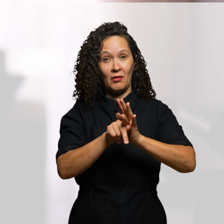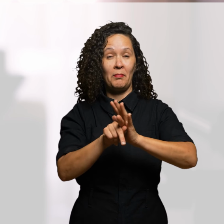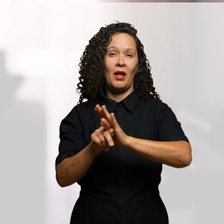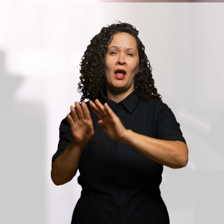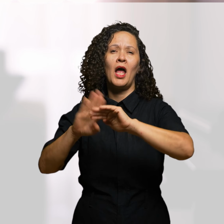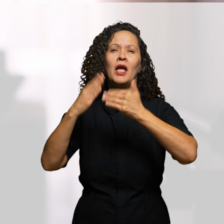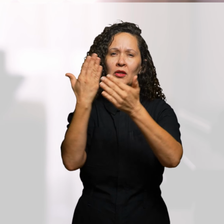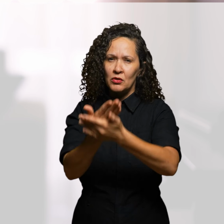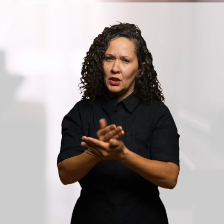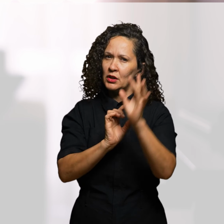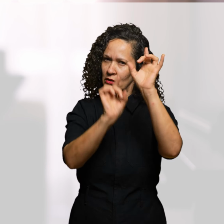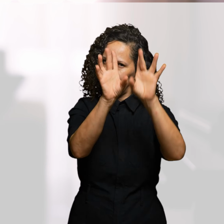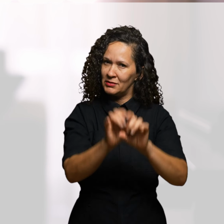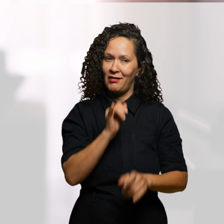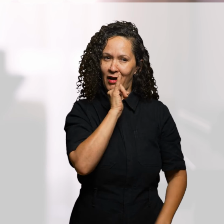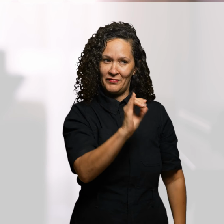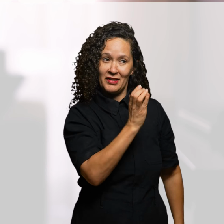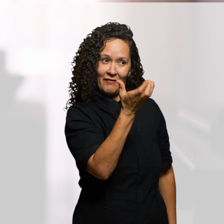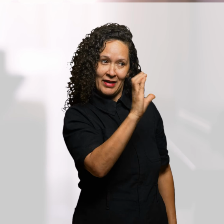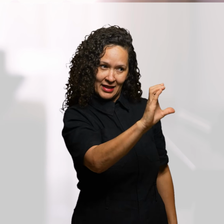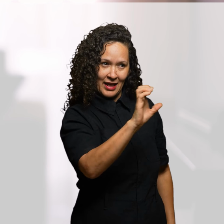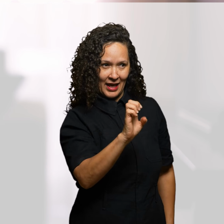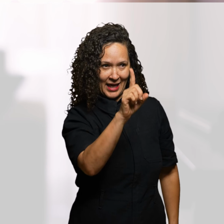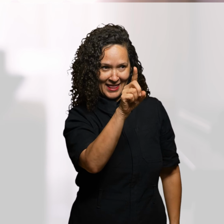centro de ensino especial de deficientes visuais. Só que eu falava que eu não queria.